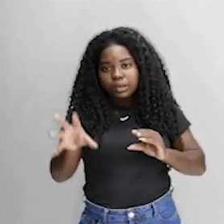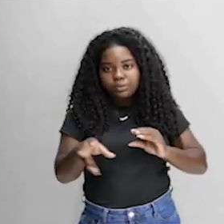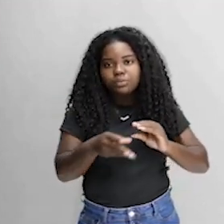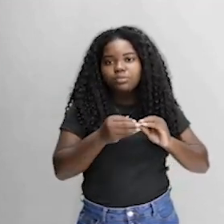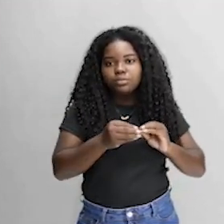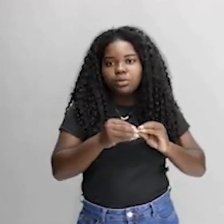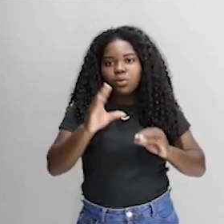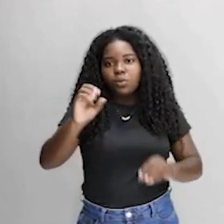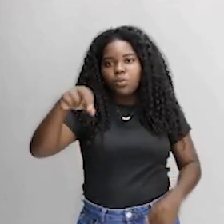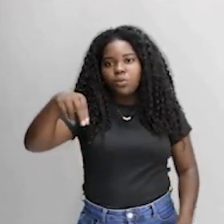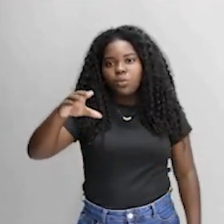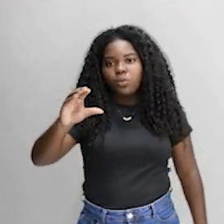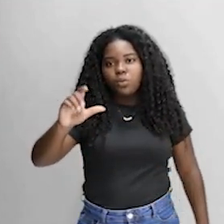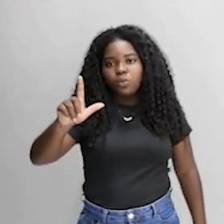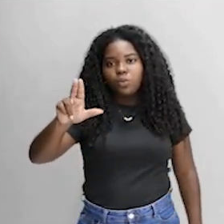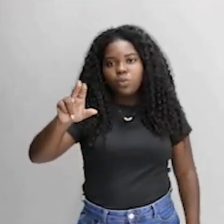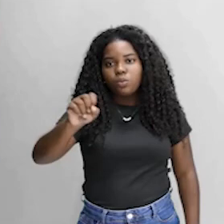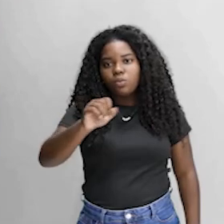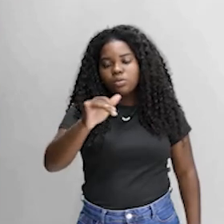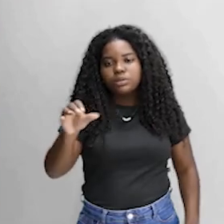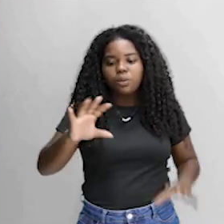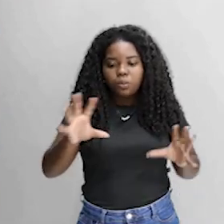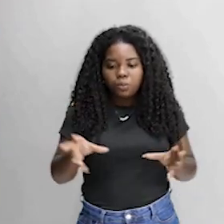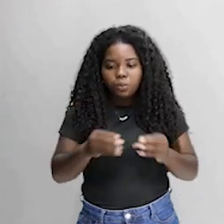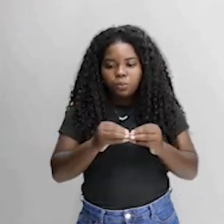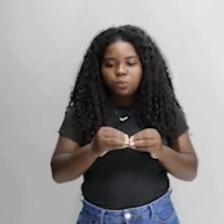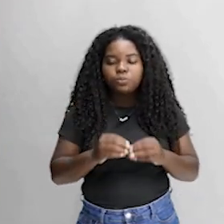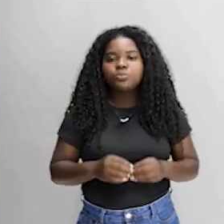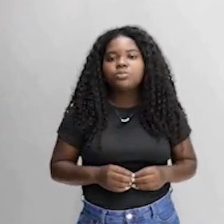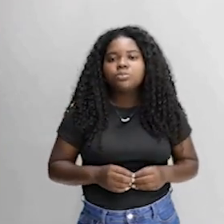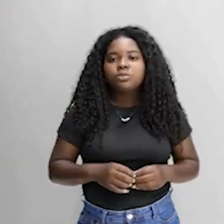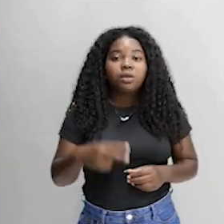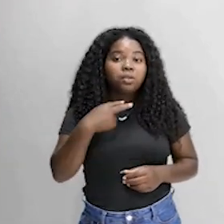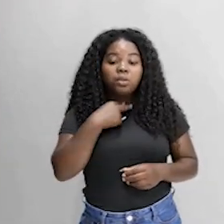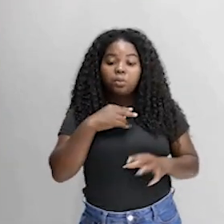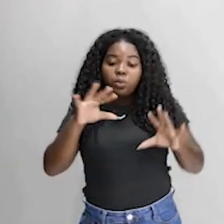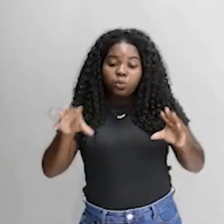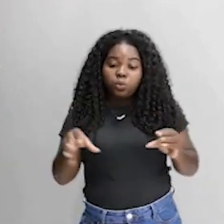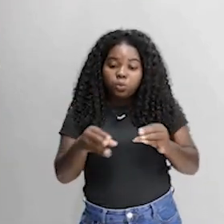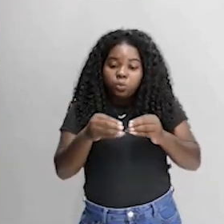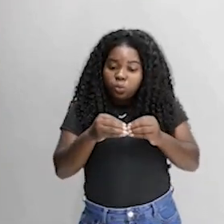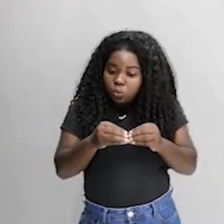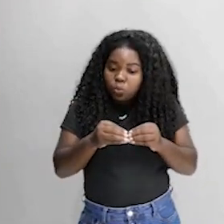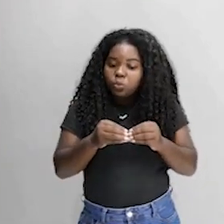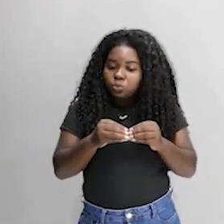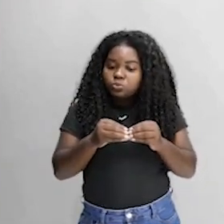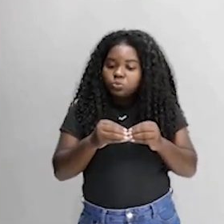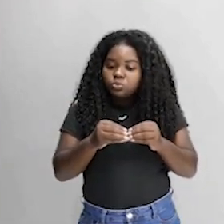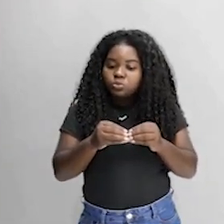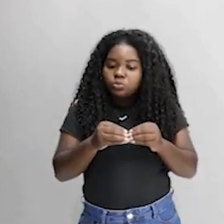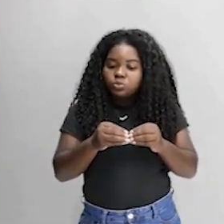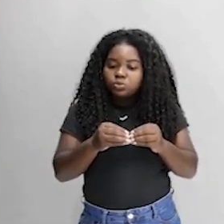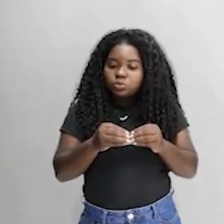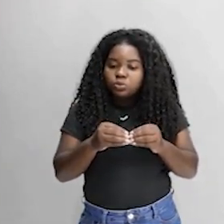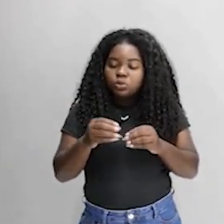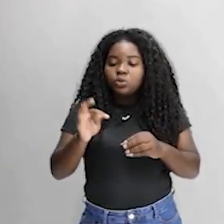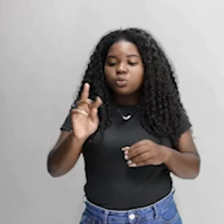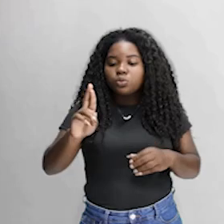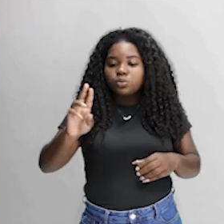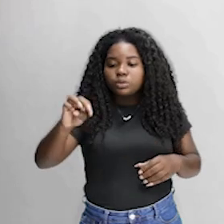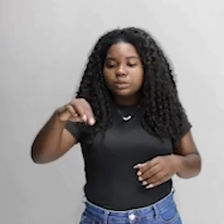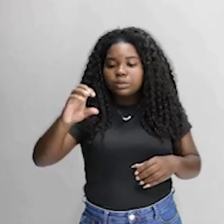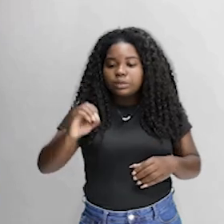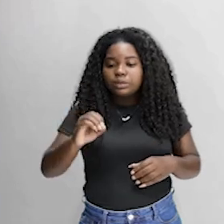só. Eu não posso concluir com um termo para além da extensão dele